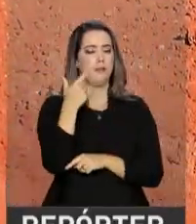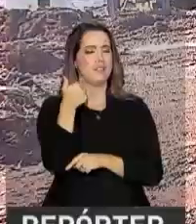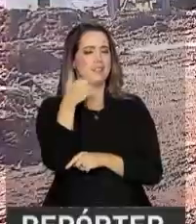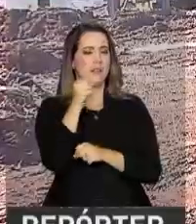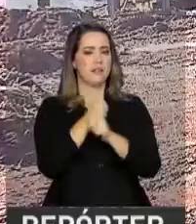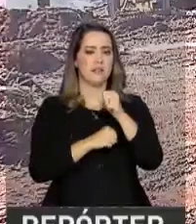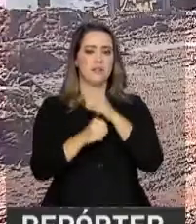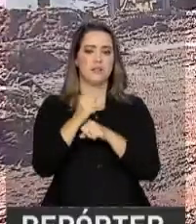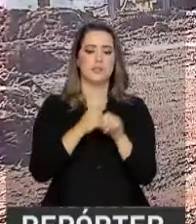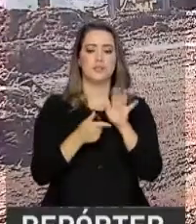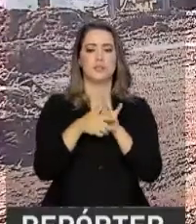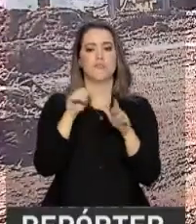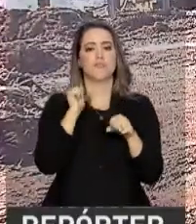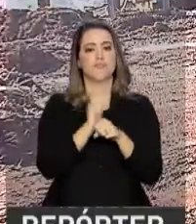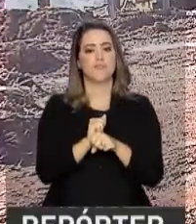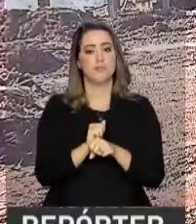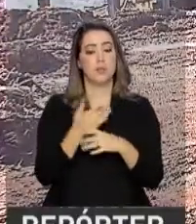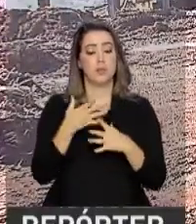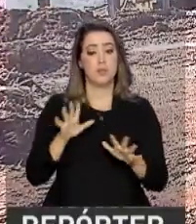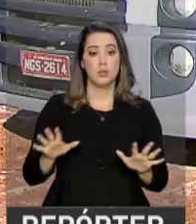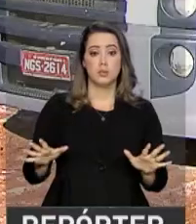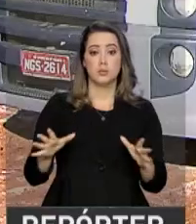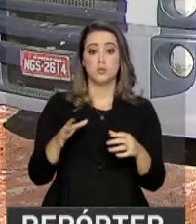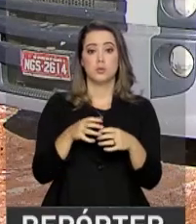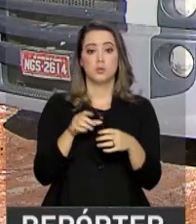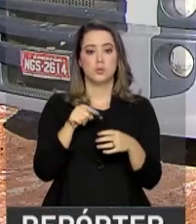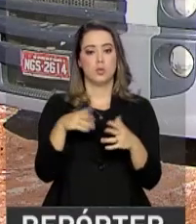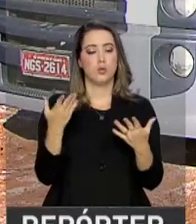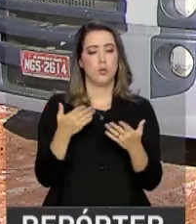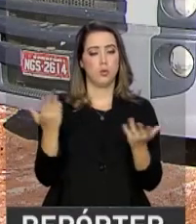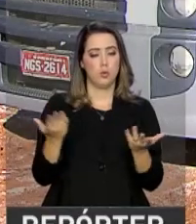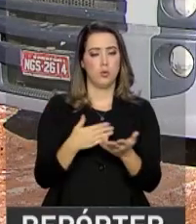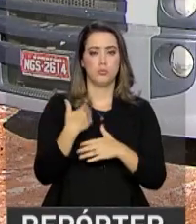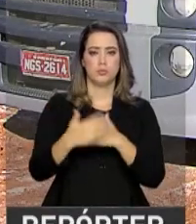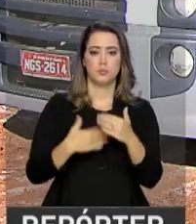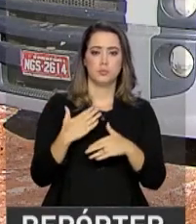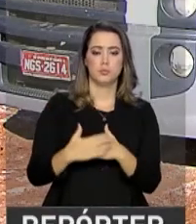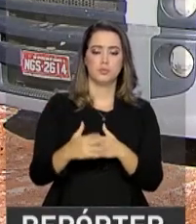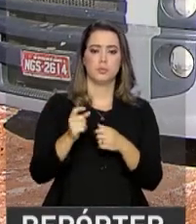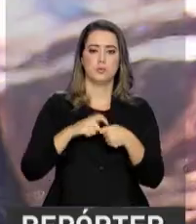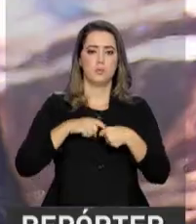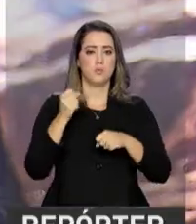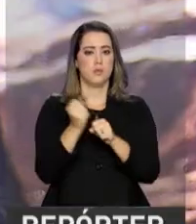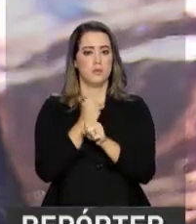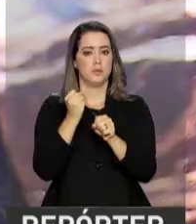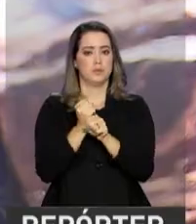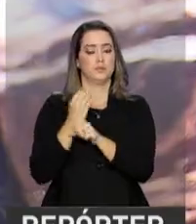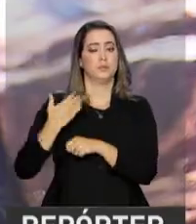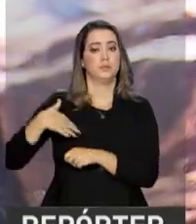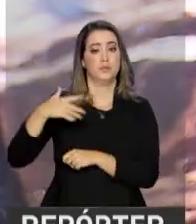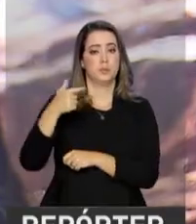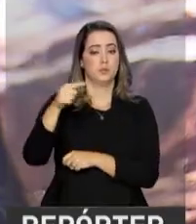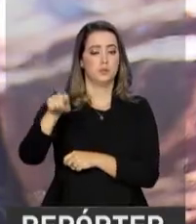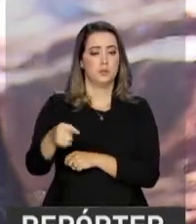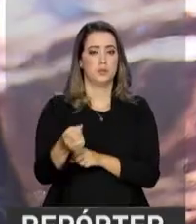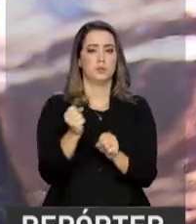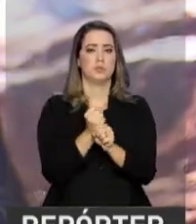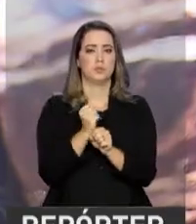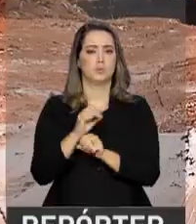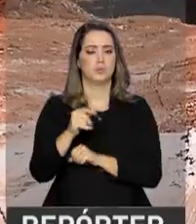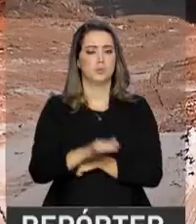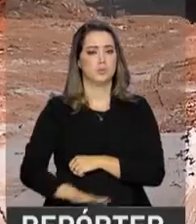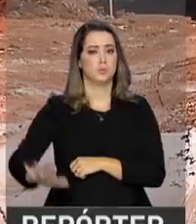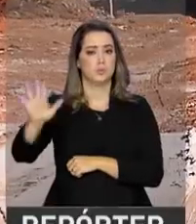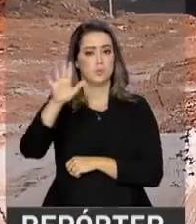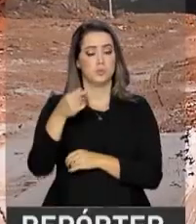praticamente paralisada foi incorporado ao programa agora é avançar que está retomando mais de sete mil obras em todo o país